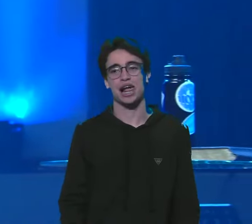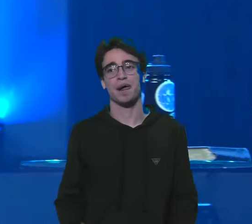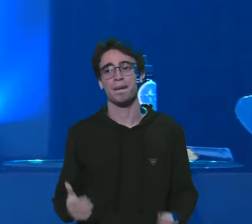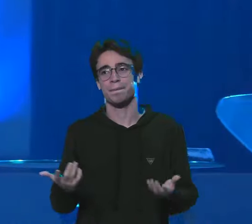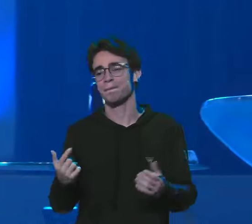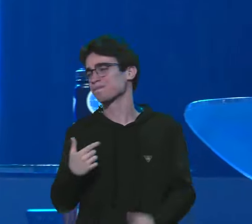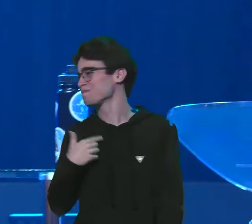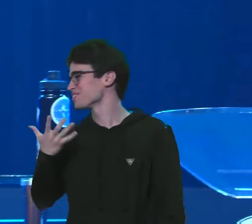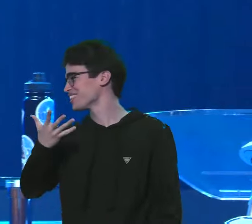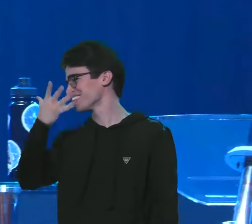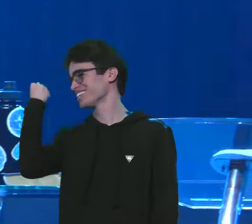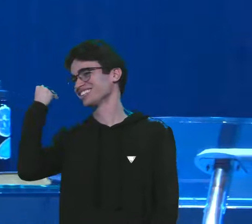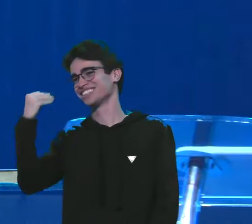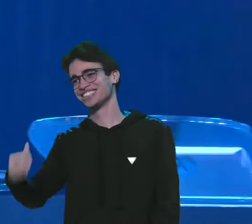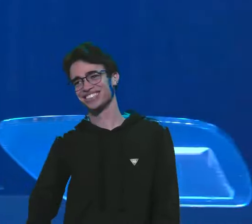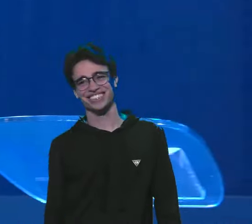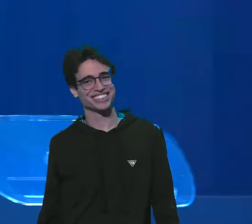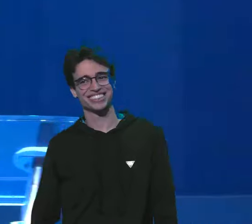Até esqueci o que eu estava falando.